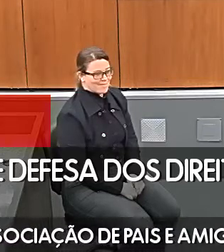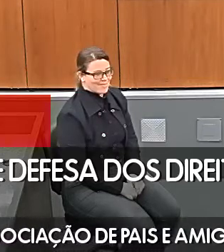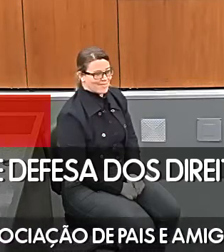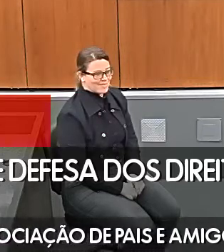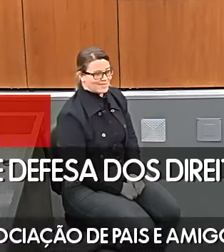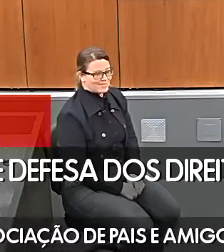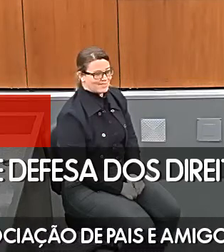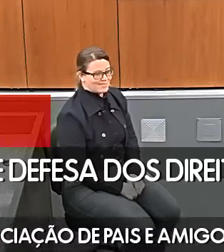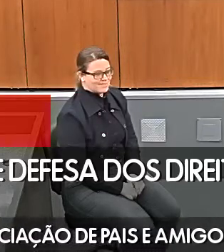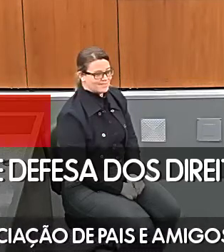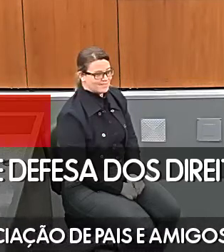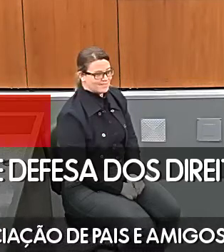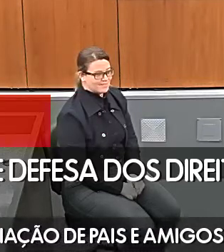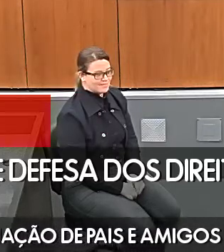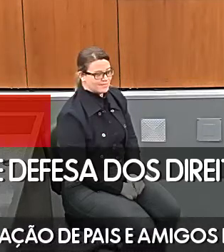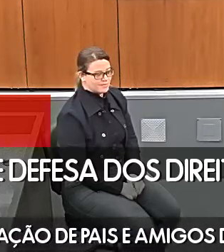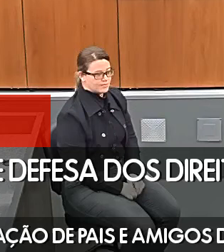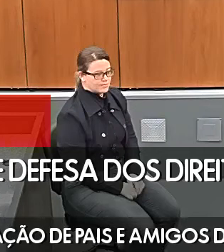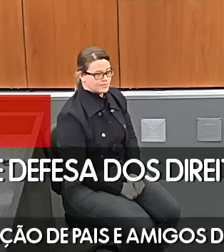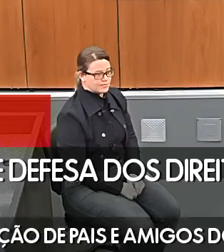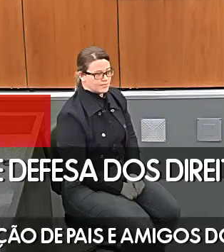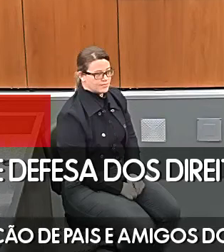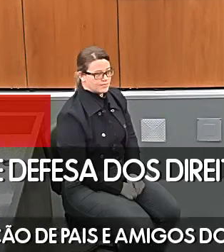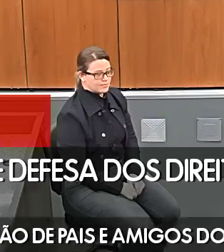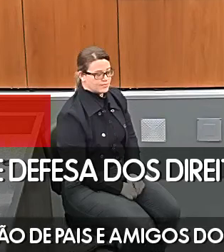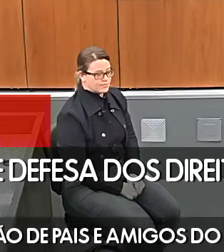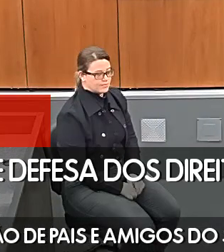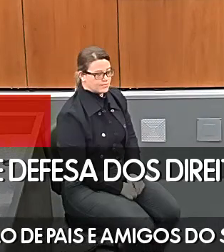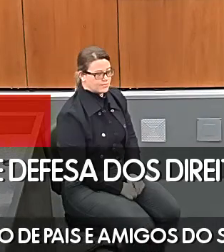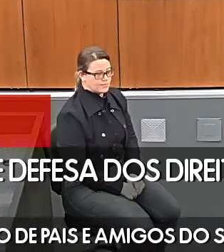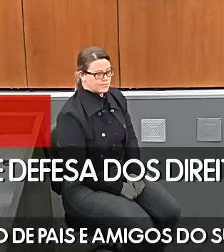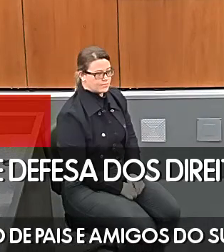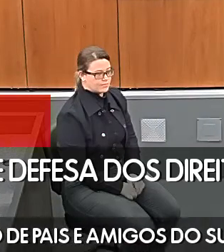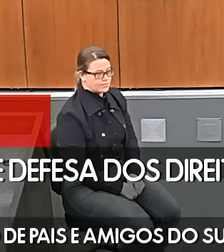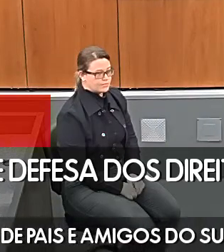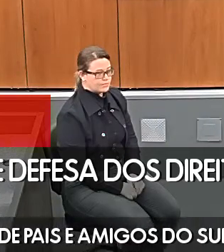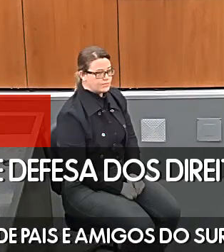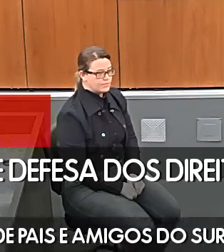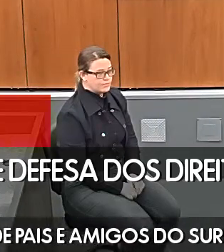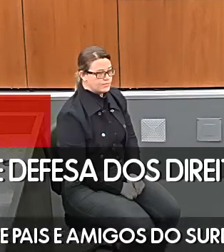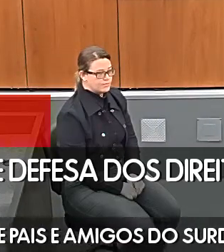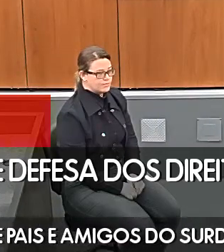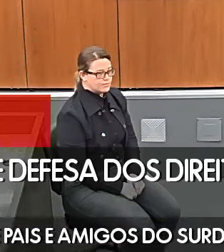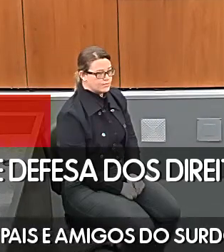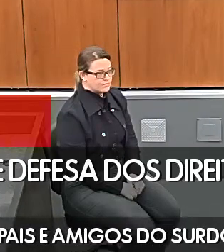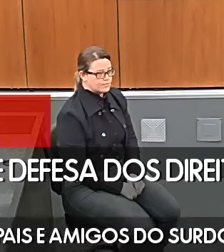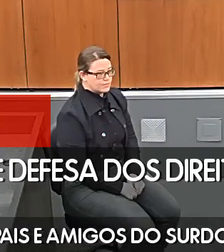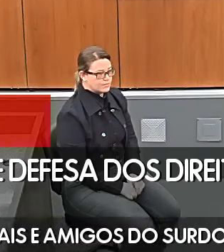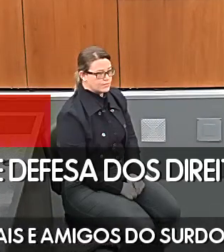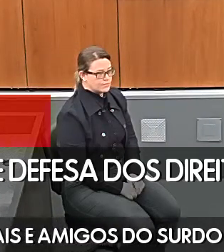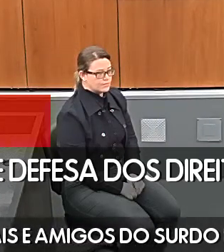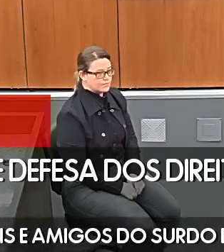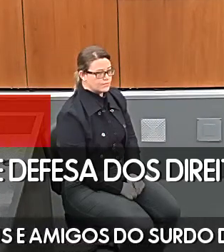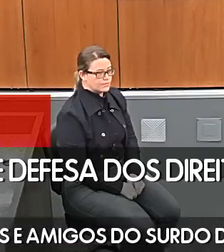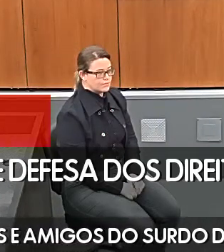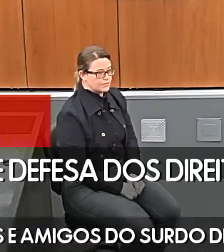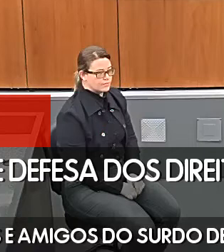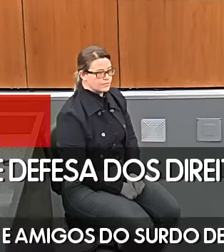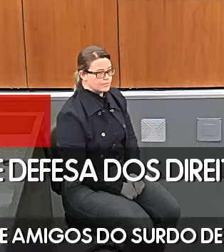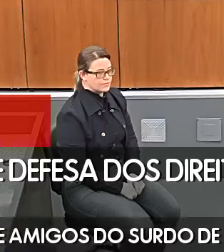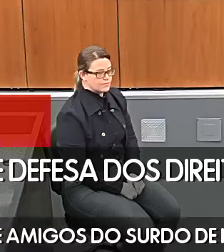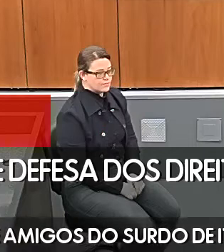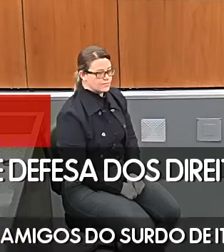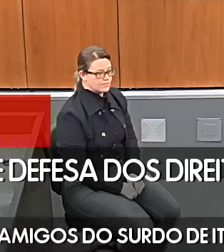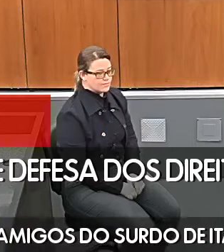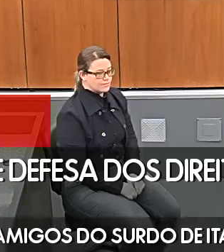muito boa a fala do Vitor e da Ana Paula, nos trazendo um pouquinho da dificuldade que eles têm no dia a dia lá em Itabira.